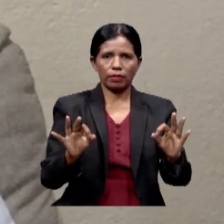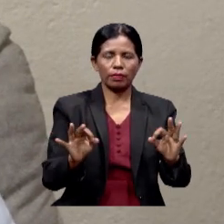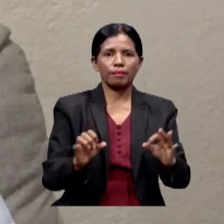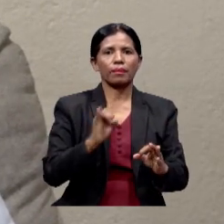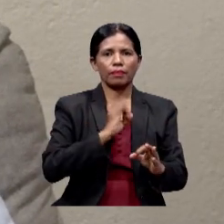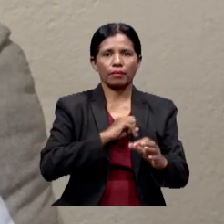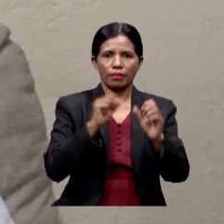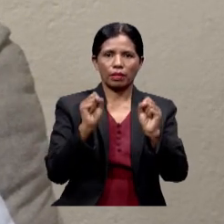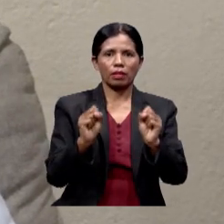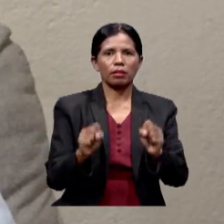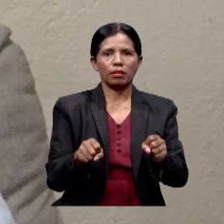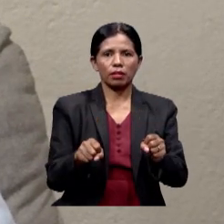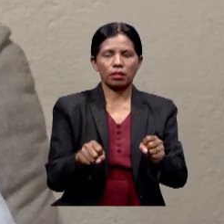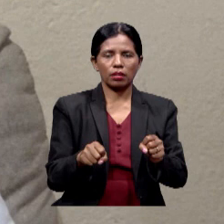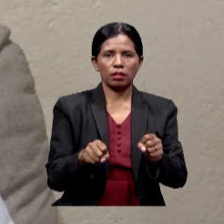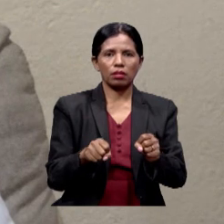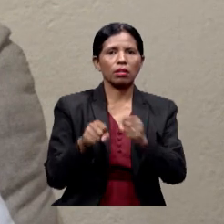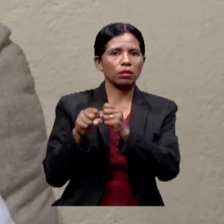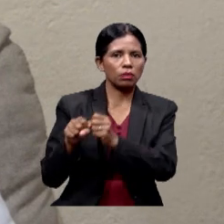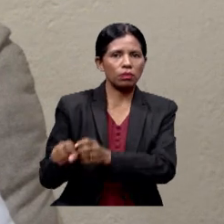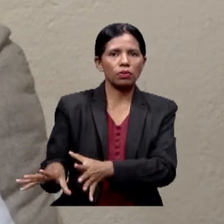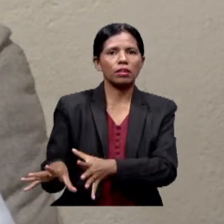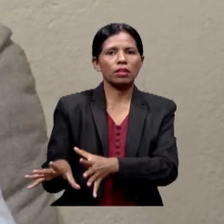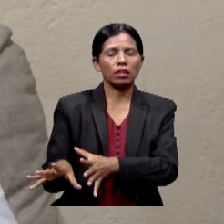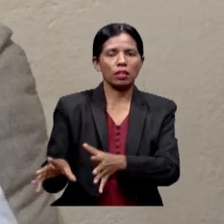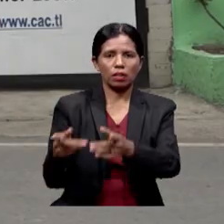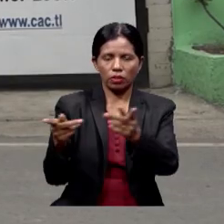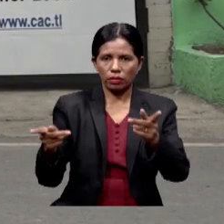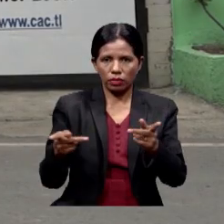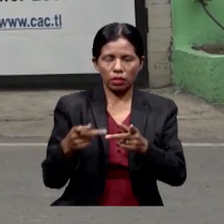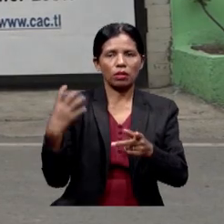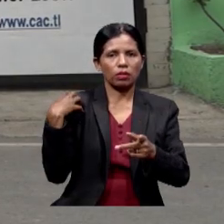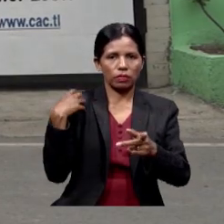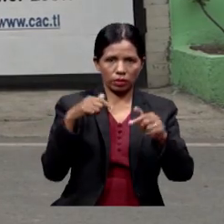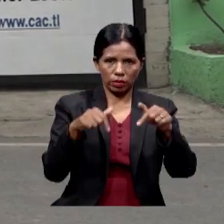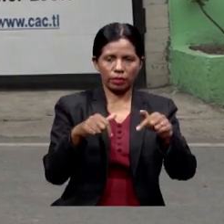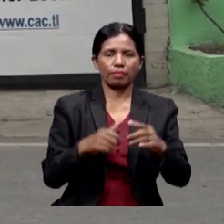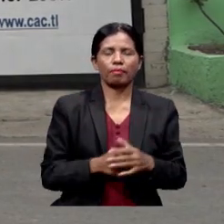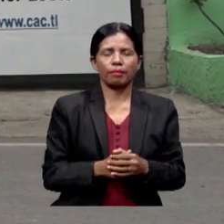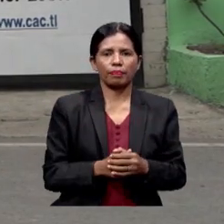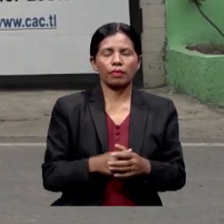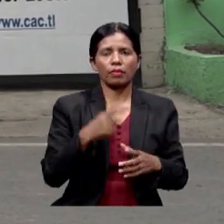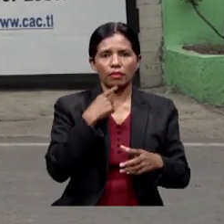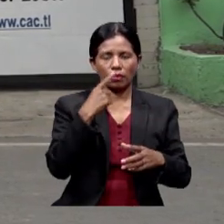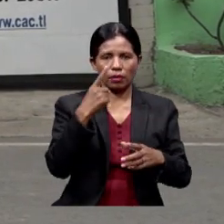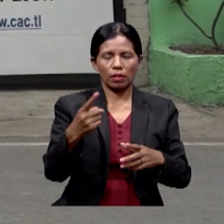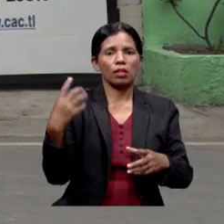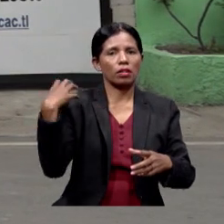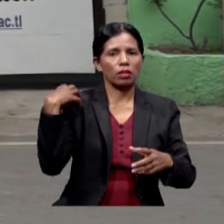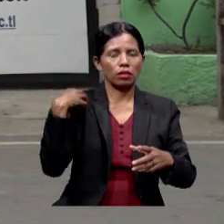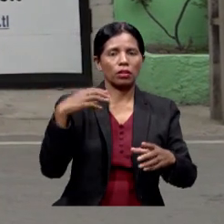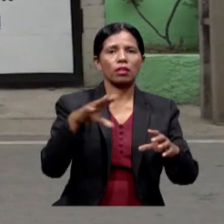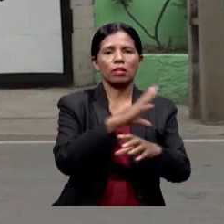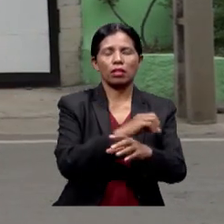hau bele husik frating da ne. Sérgio Ornay Hateten, durante o mandato,